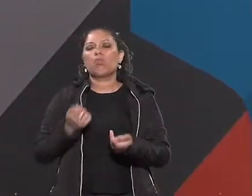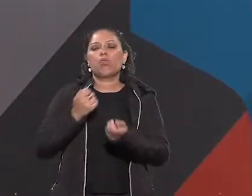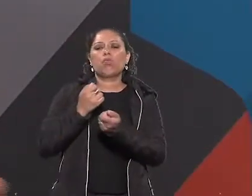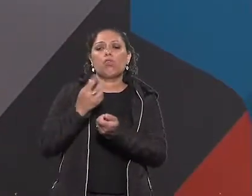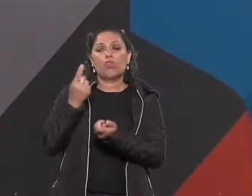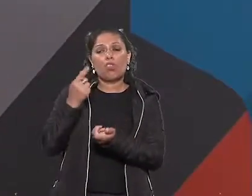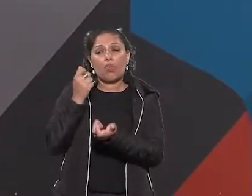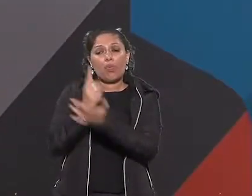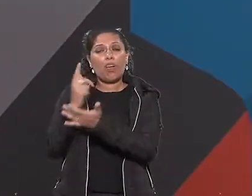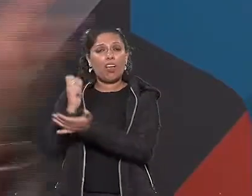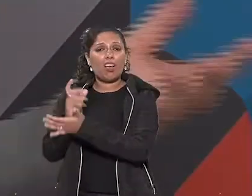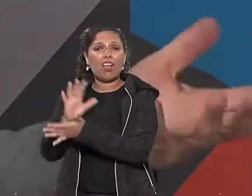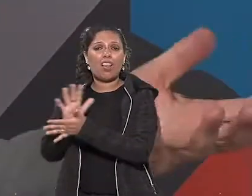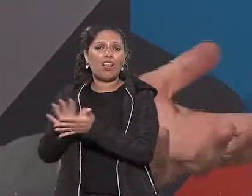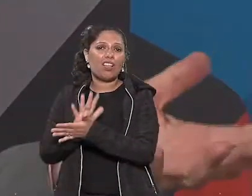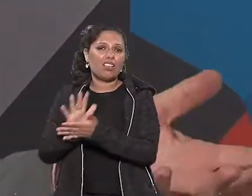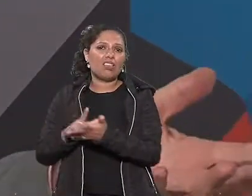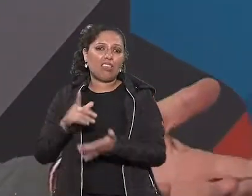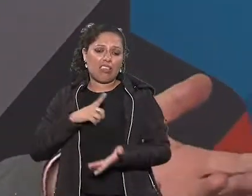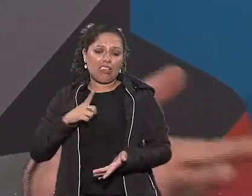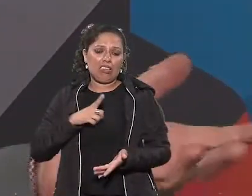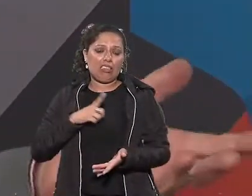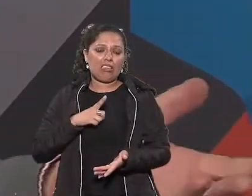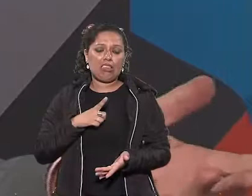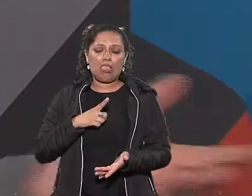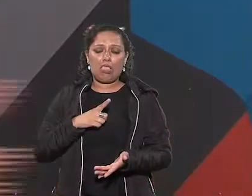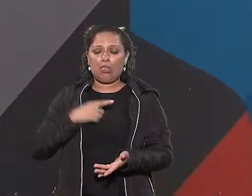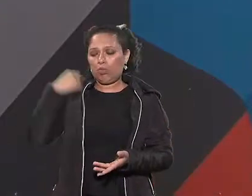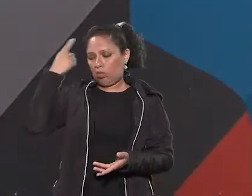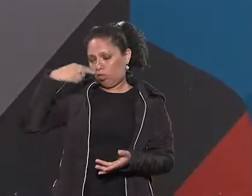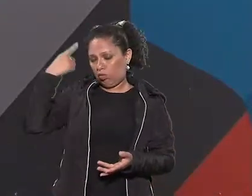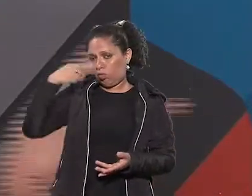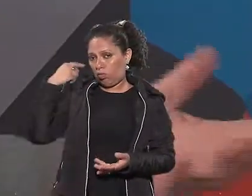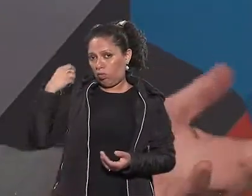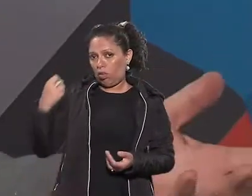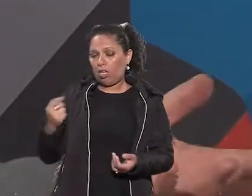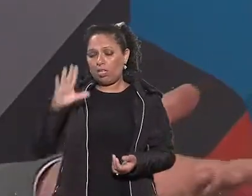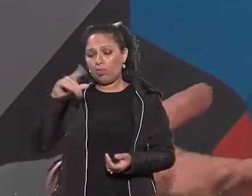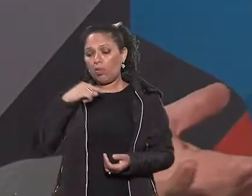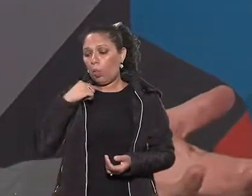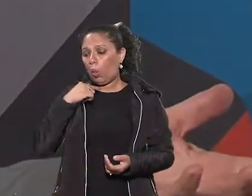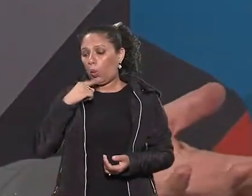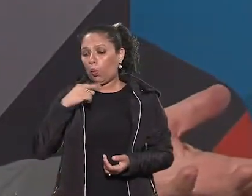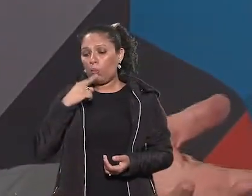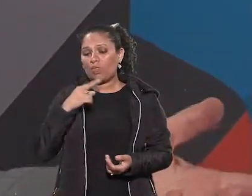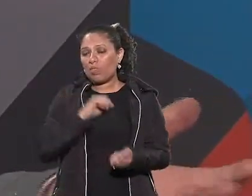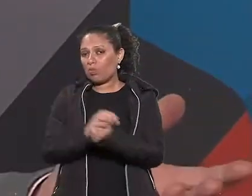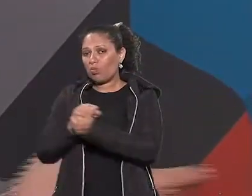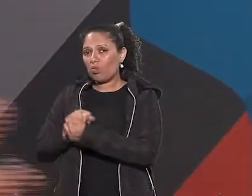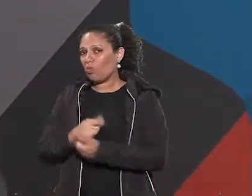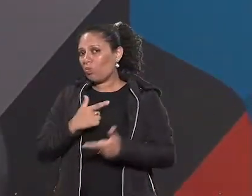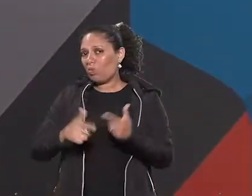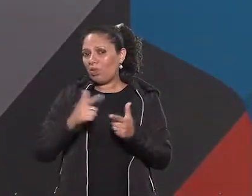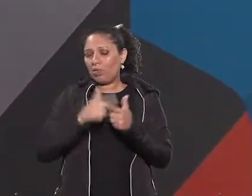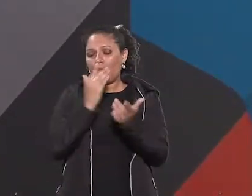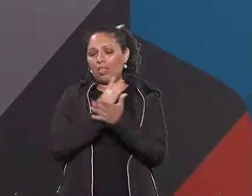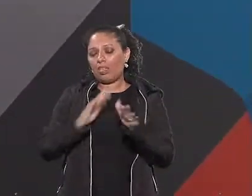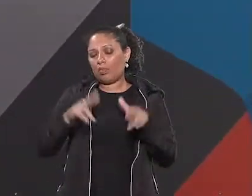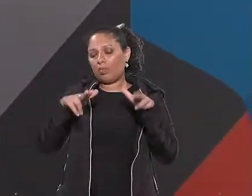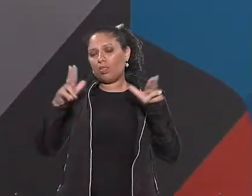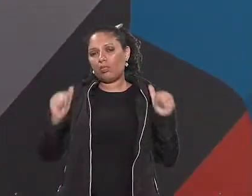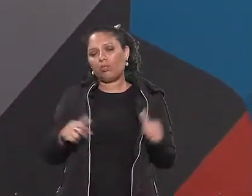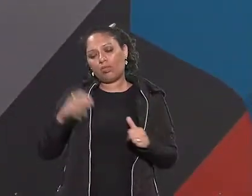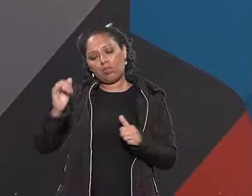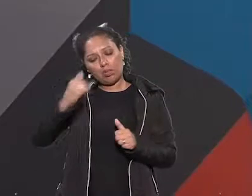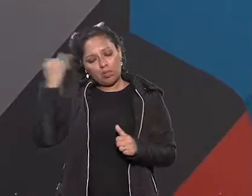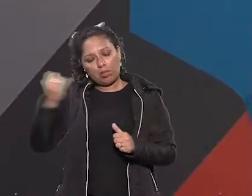300, contrata os seus grandes escritórios de advocacia e nunca chega a termo, E aí que é